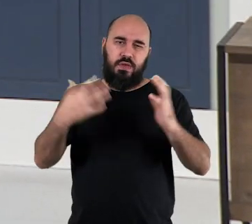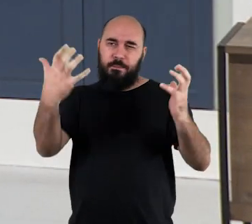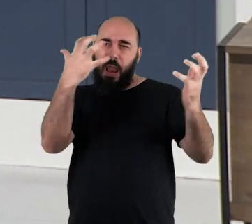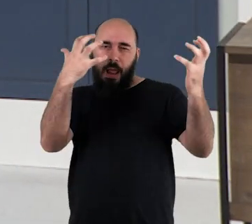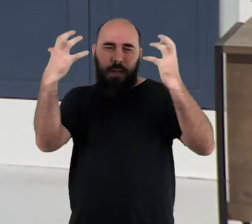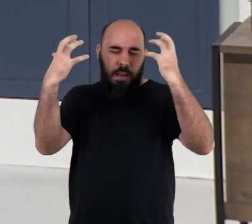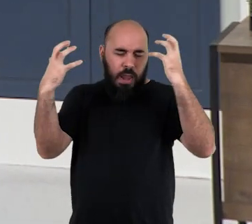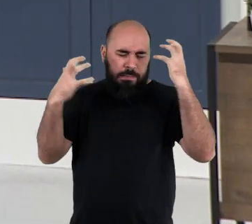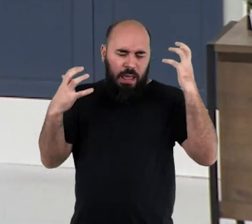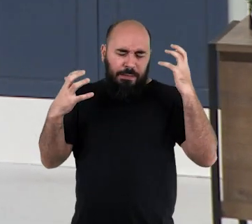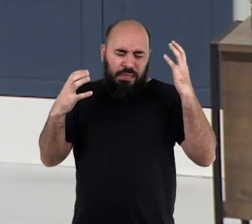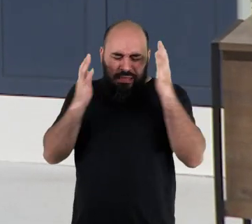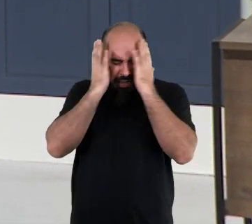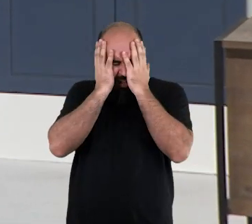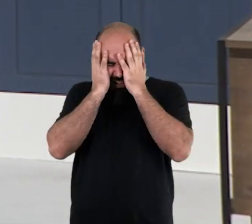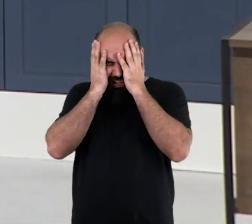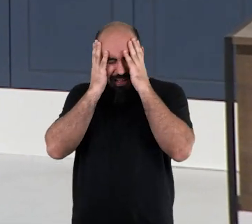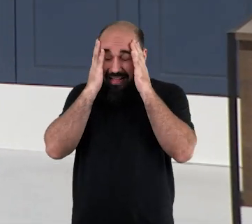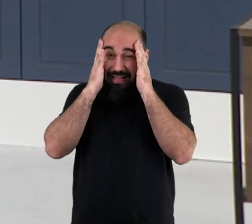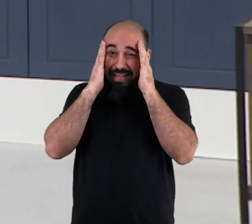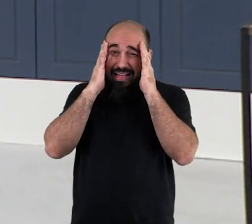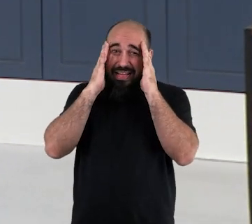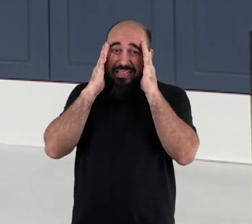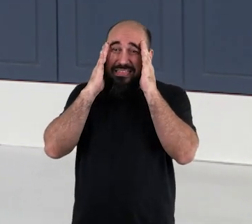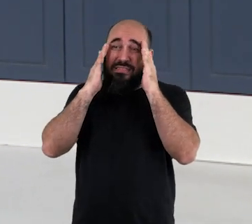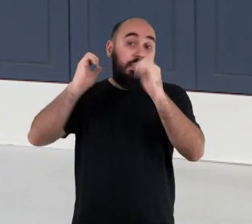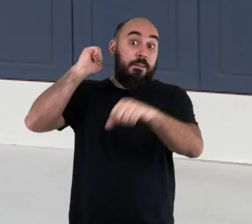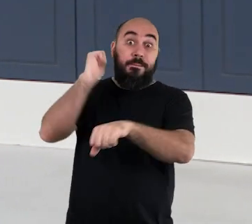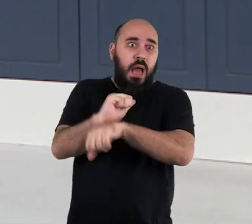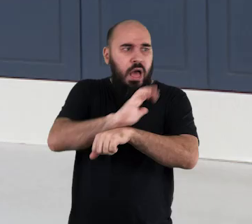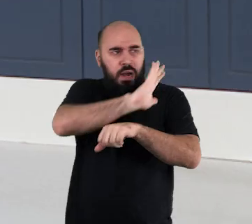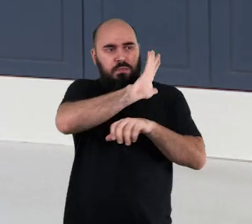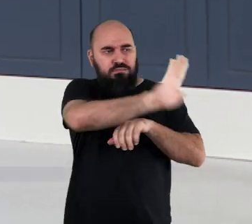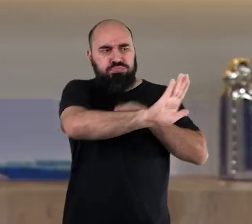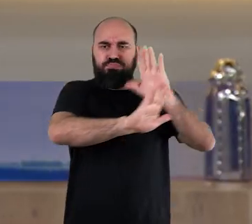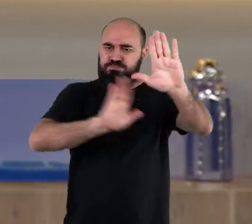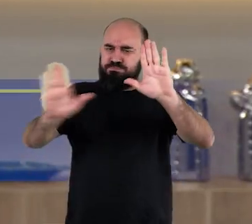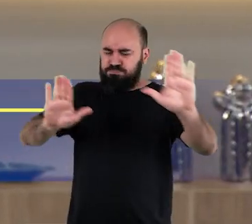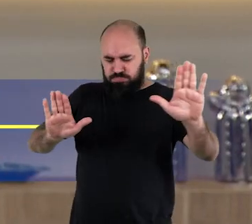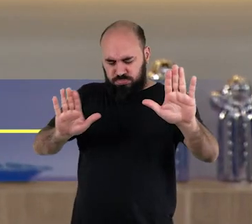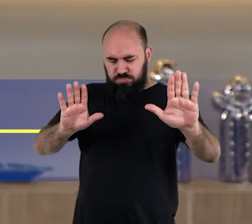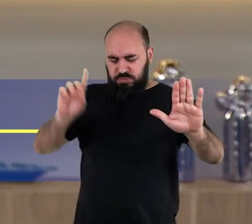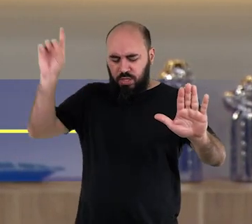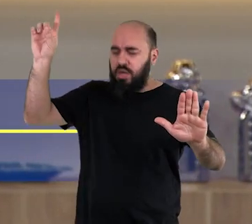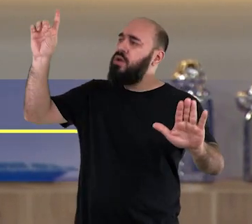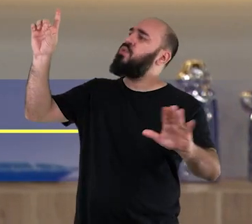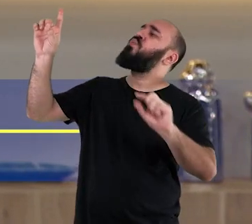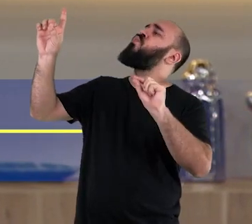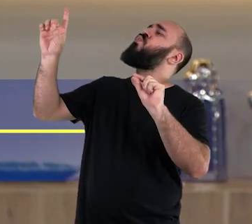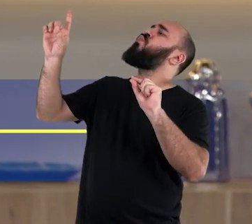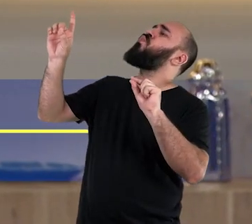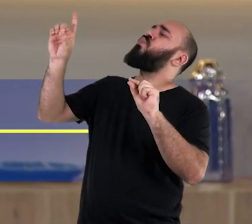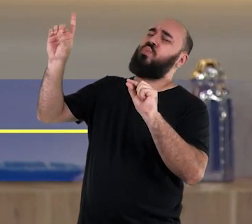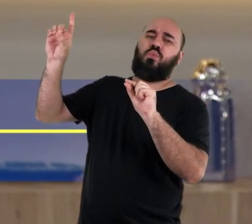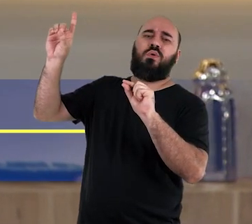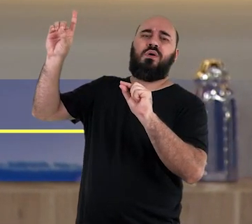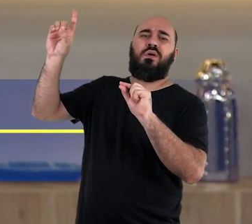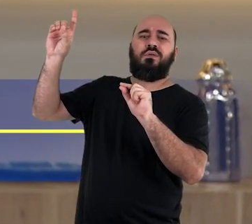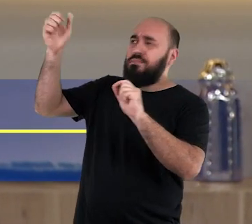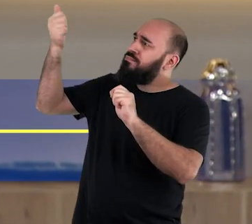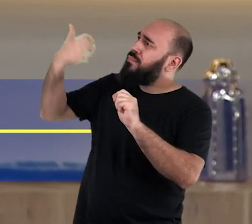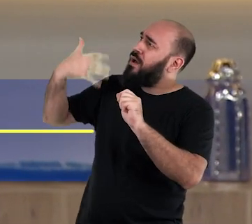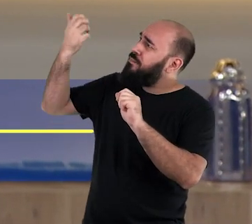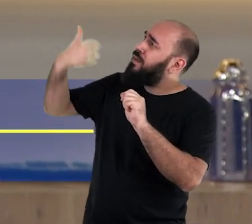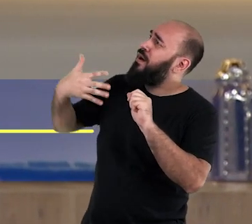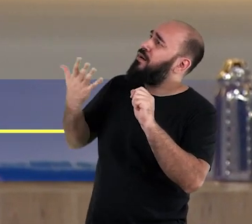Deus. E Elias ouviu Deus falar com ele. E Deus disse assim, Elias, volte